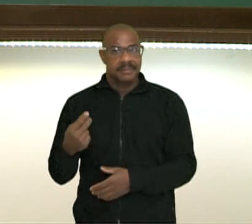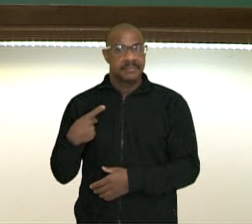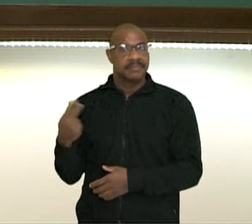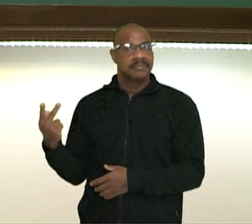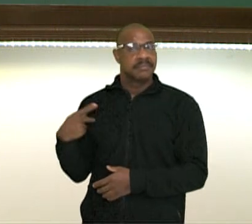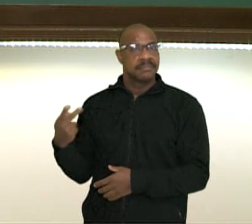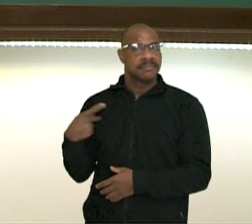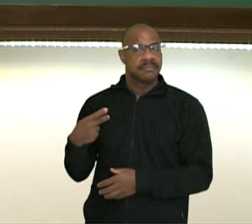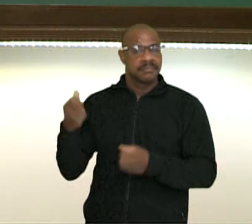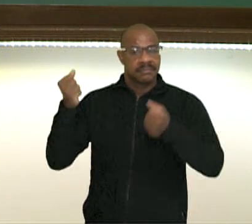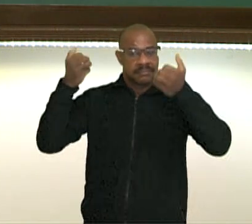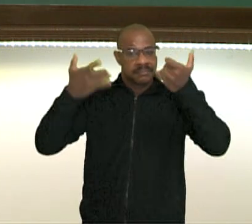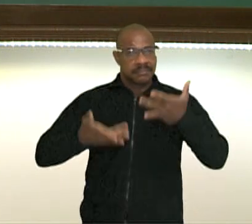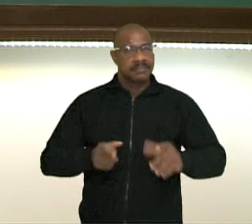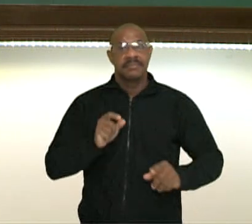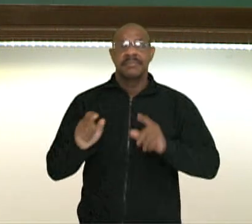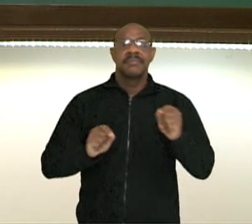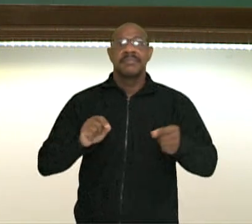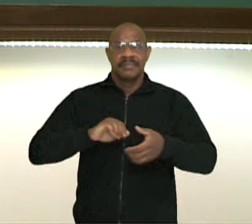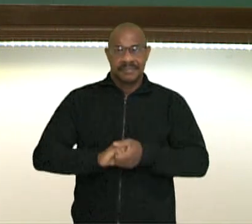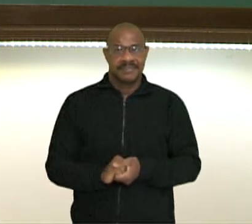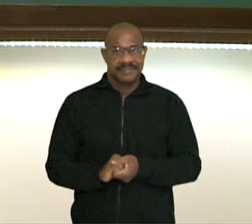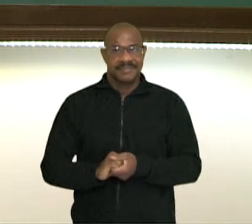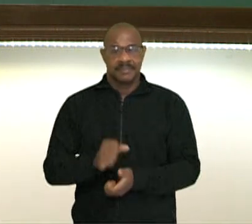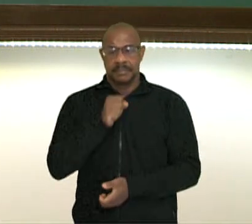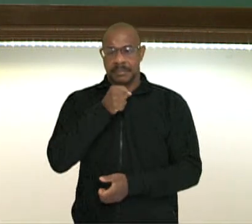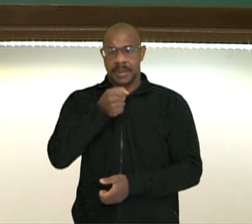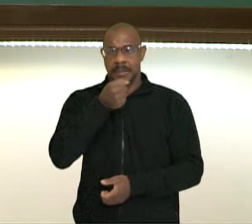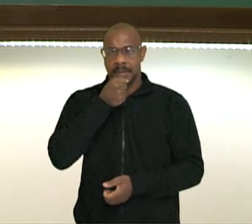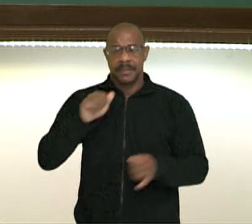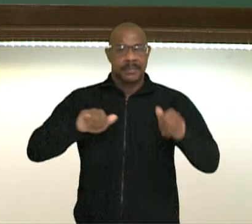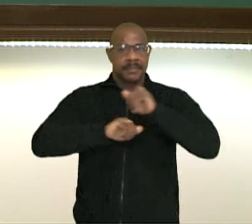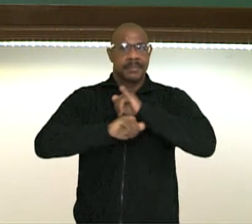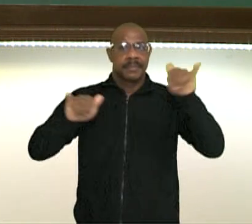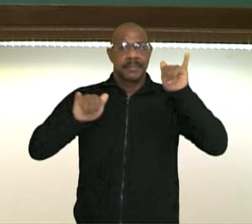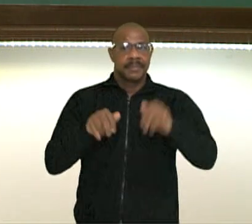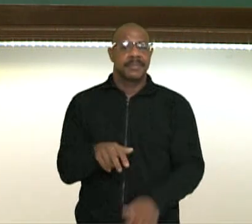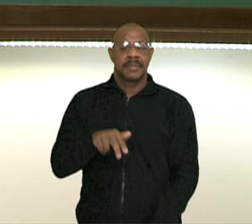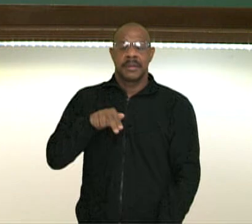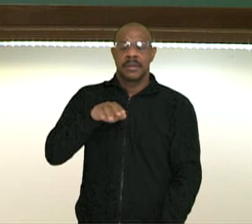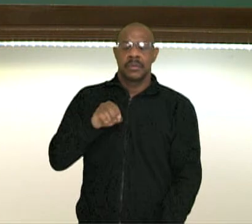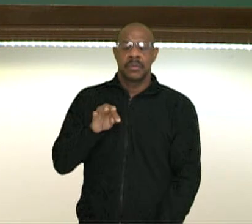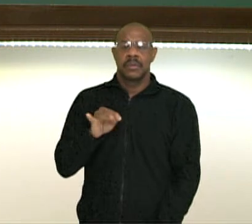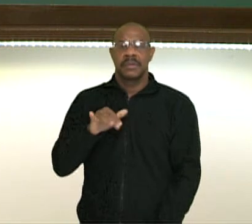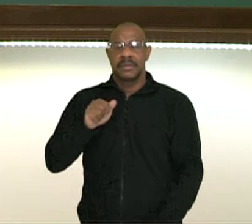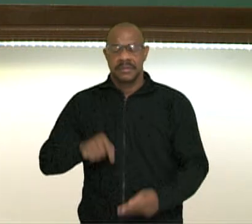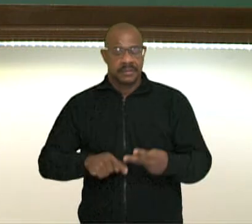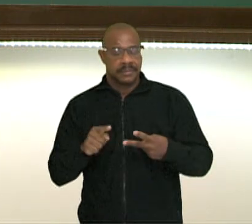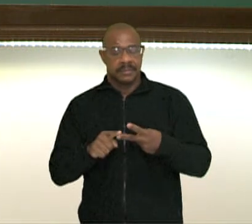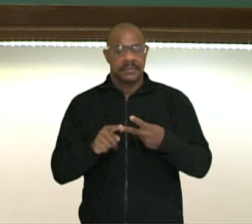vamos conversar com vocês sobre notícia e reportagem. Vamos aos objetivos.